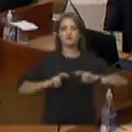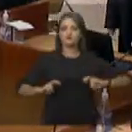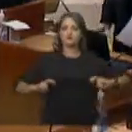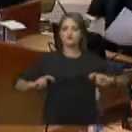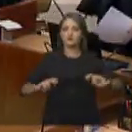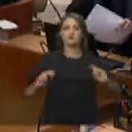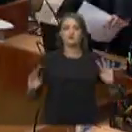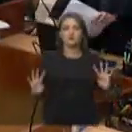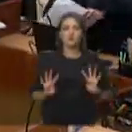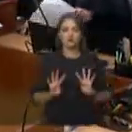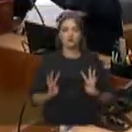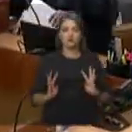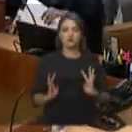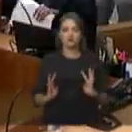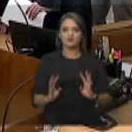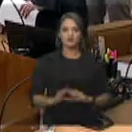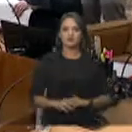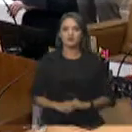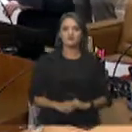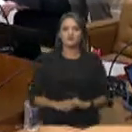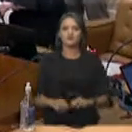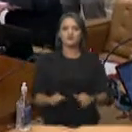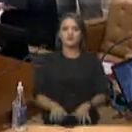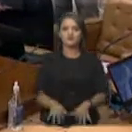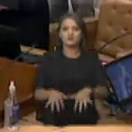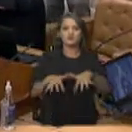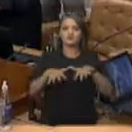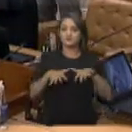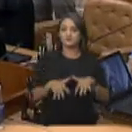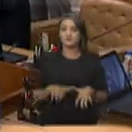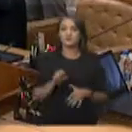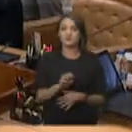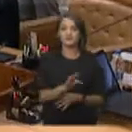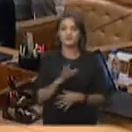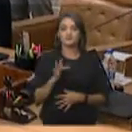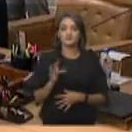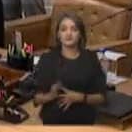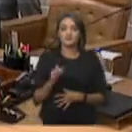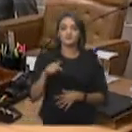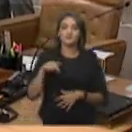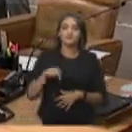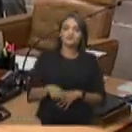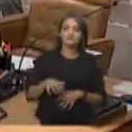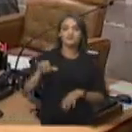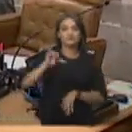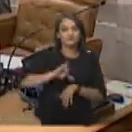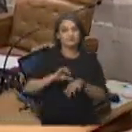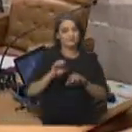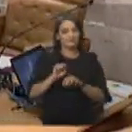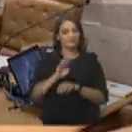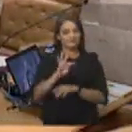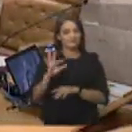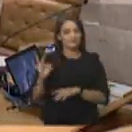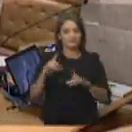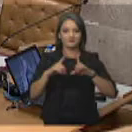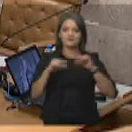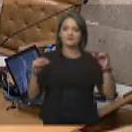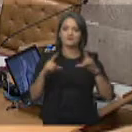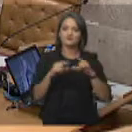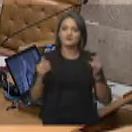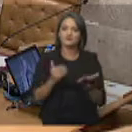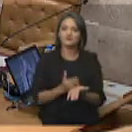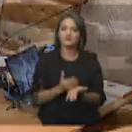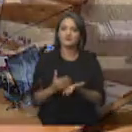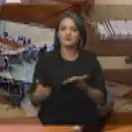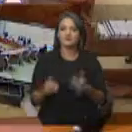do STF no plenário do Supremo, aqui na sede da Suprema Corte em Brasília, para que tenhamos o início da